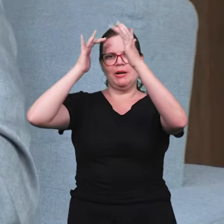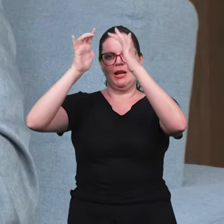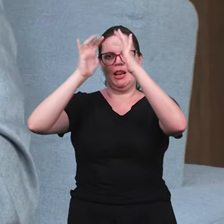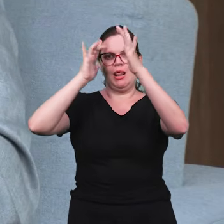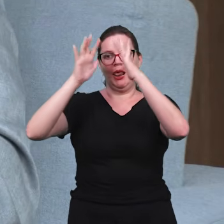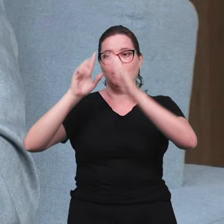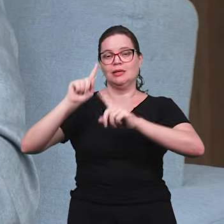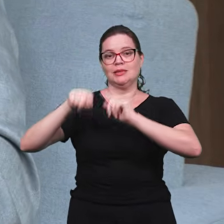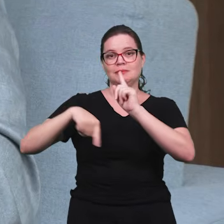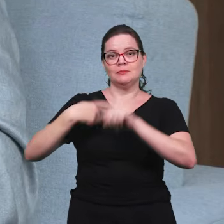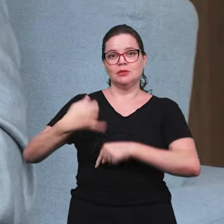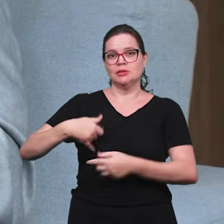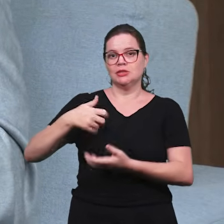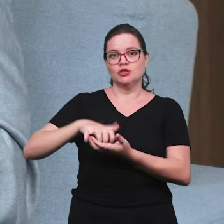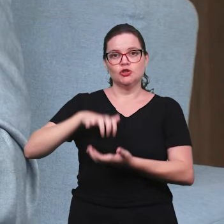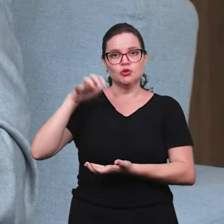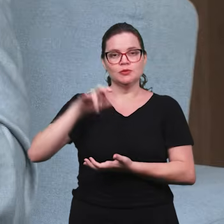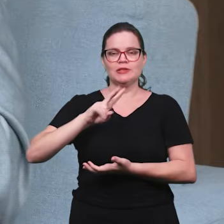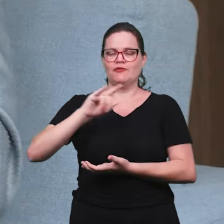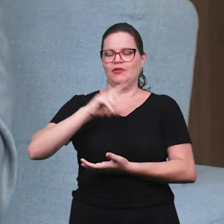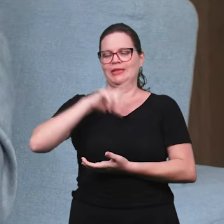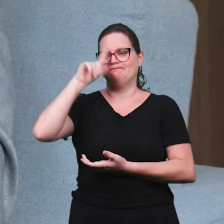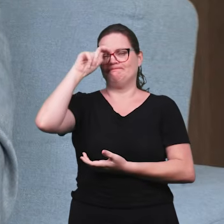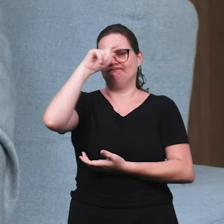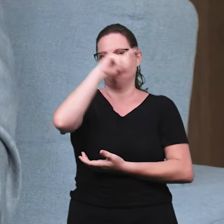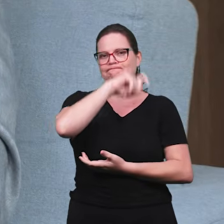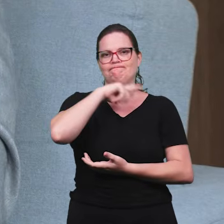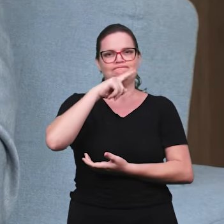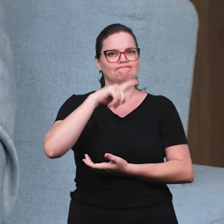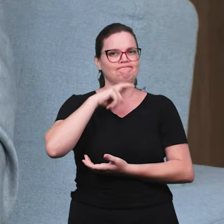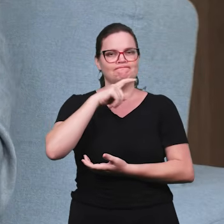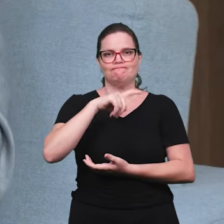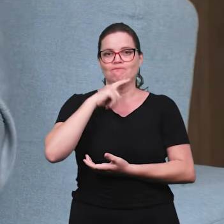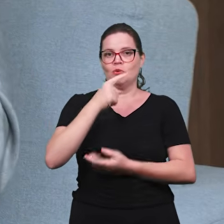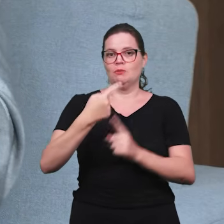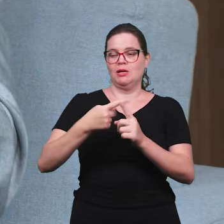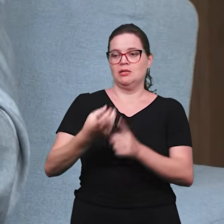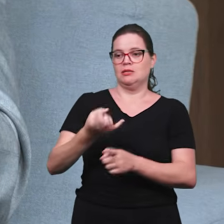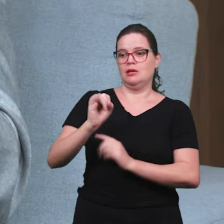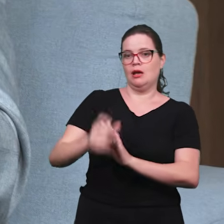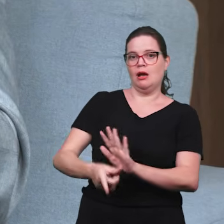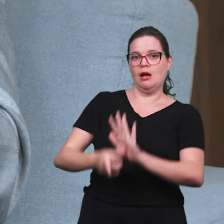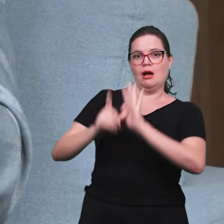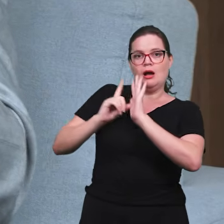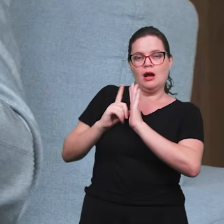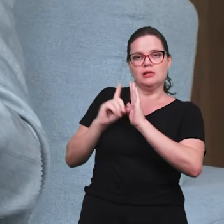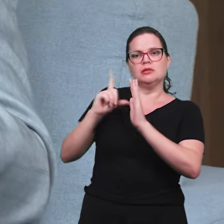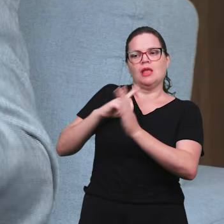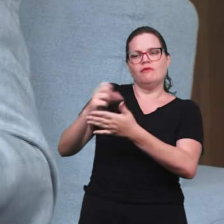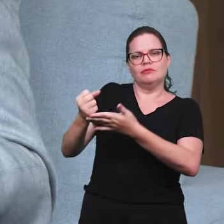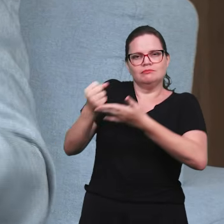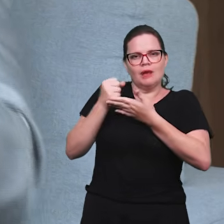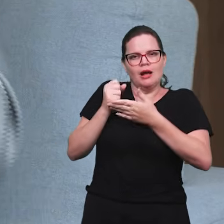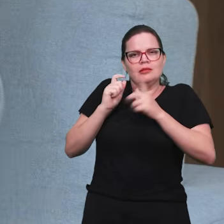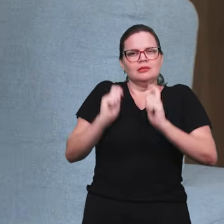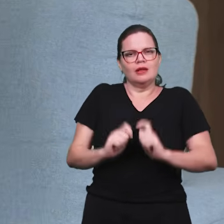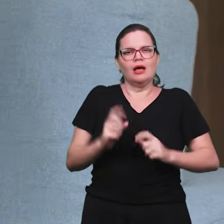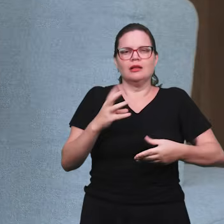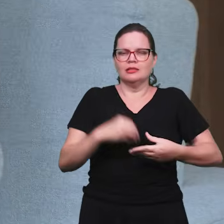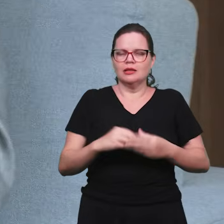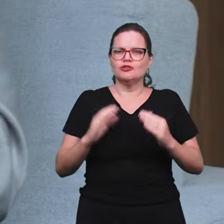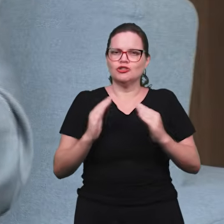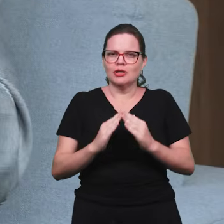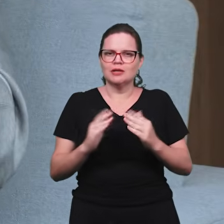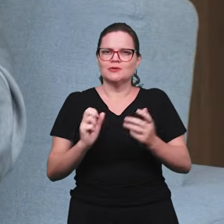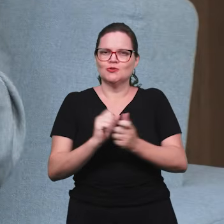chegar a ser idosa, né, ela já vai ter complicações que, se ela tivesse tido uma assistência antes, dentro de casa